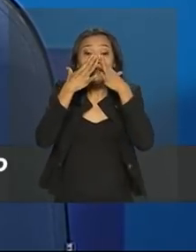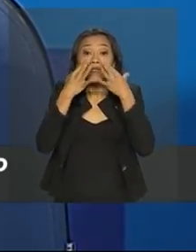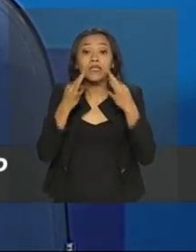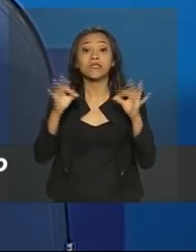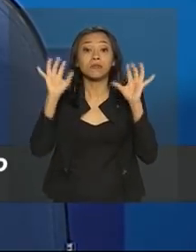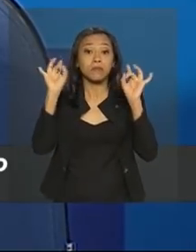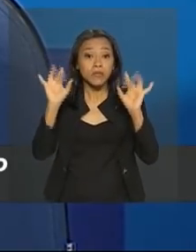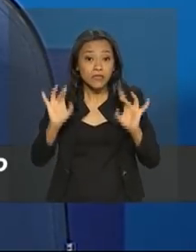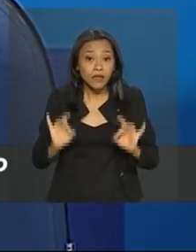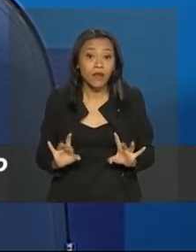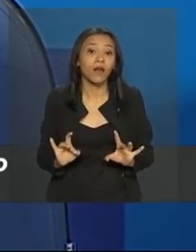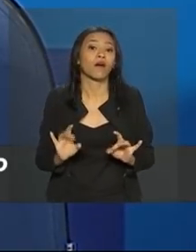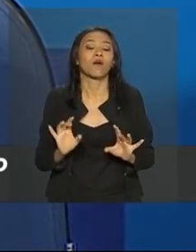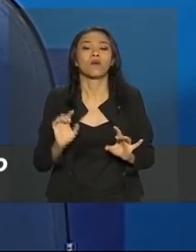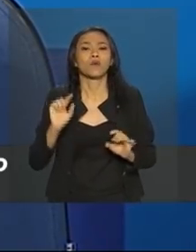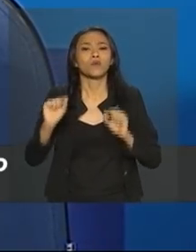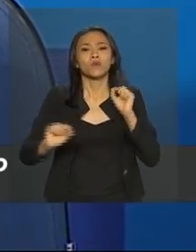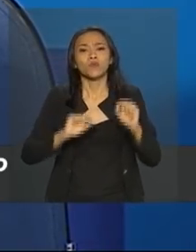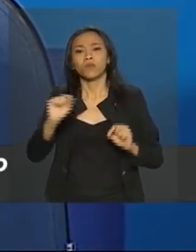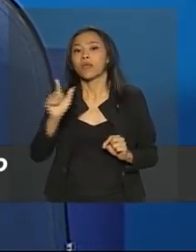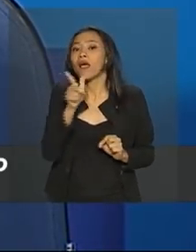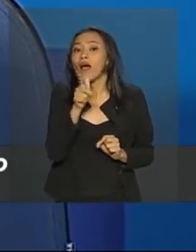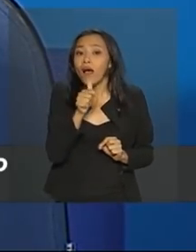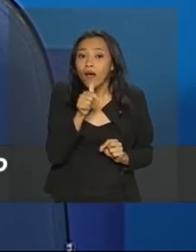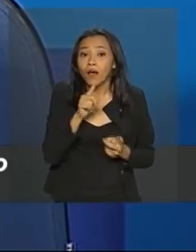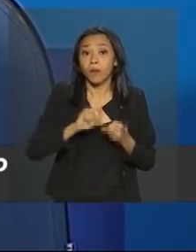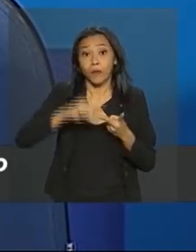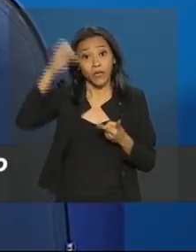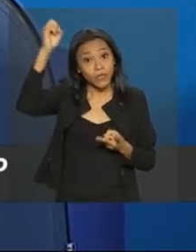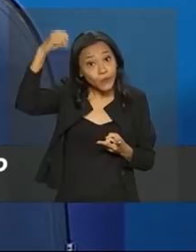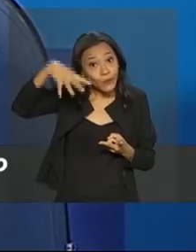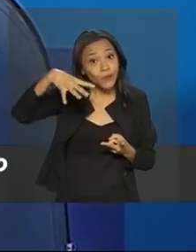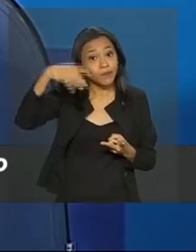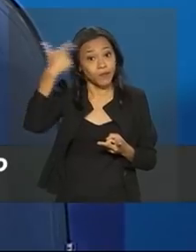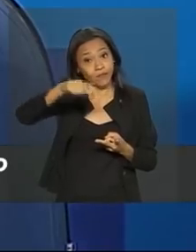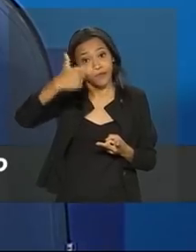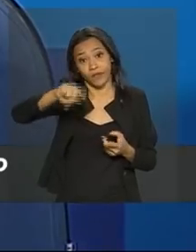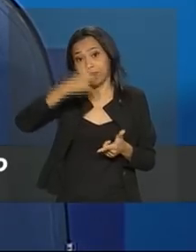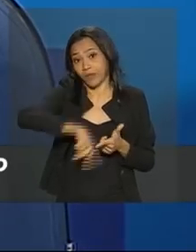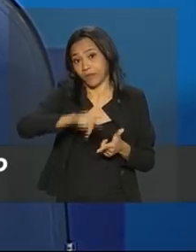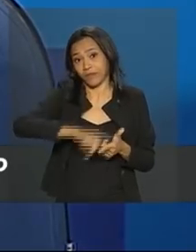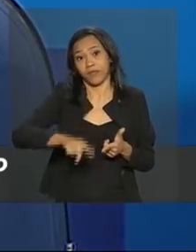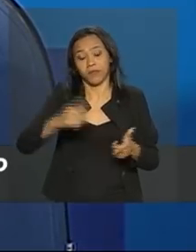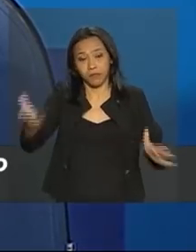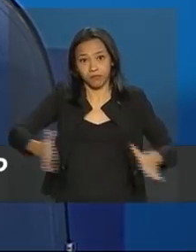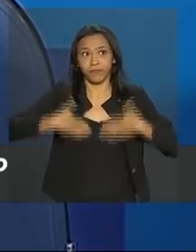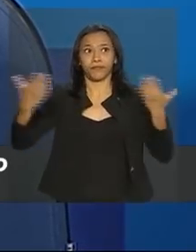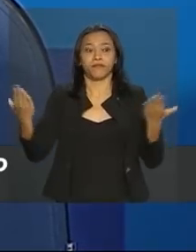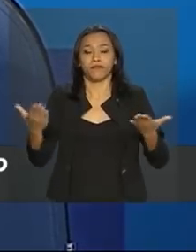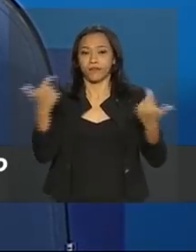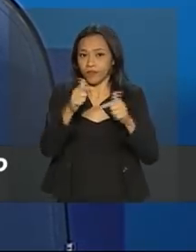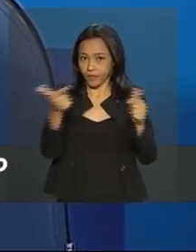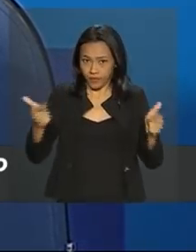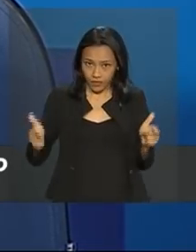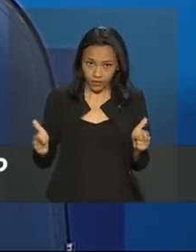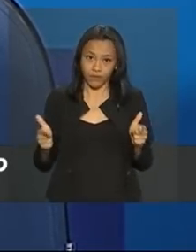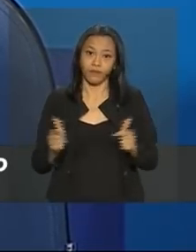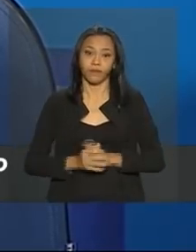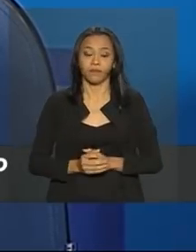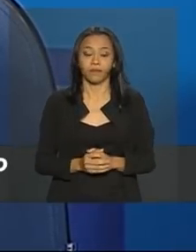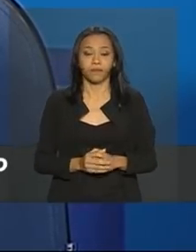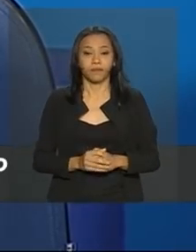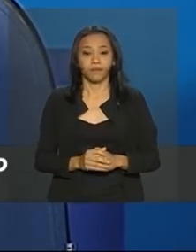na da rede de água rede de luz para que a gente não tenha também nenhum tipo de surpresa no que for possível prever